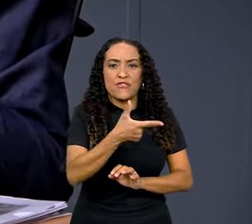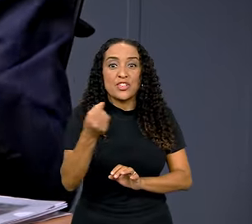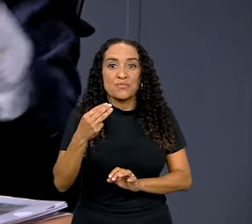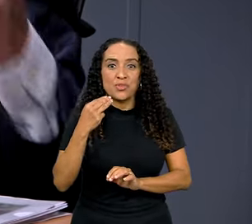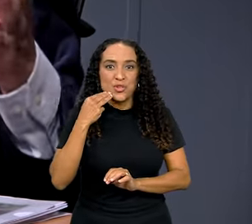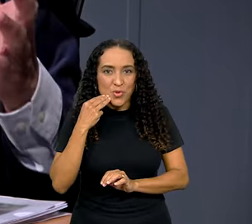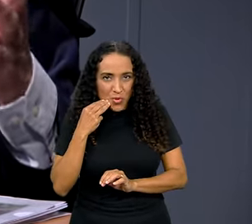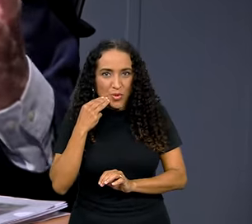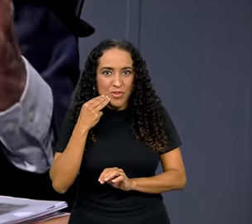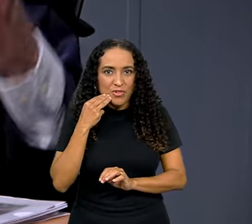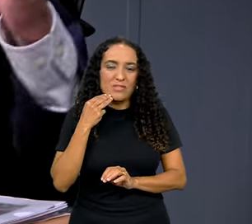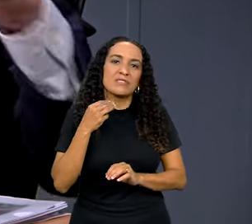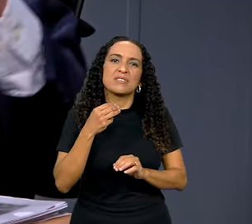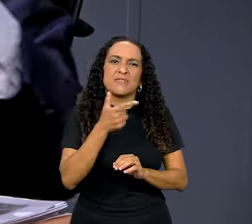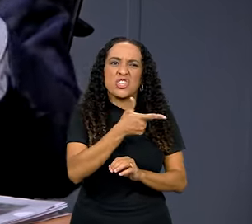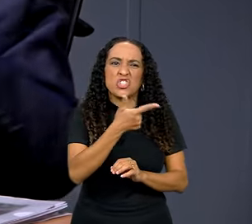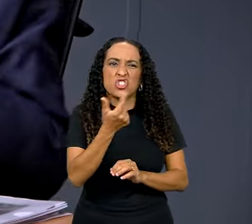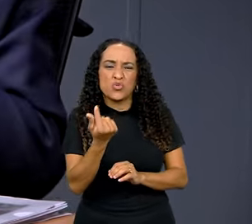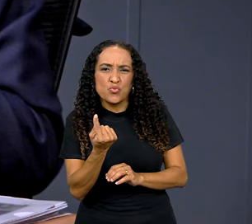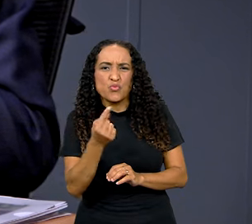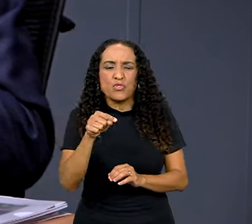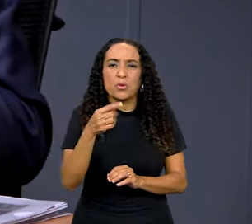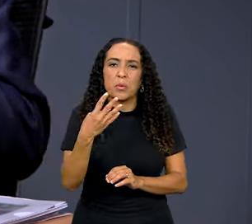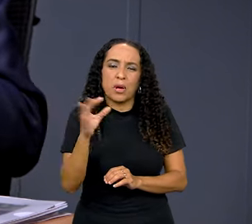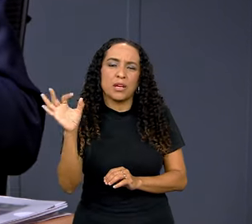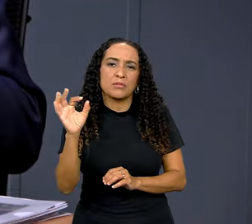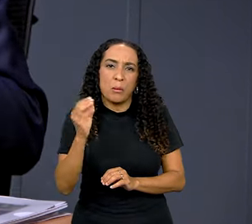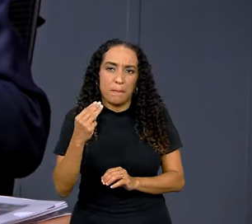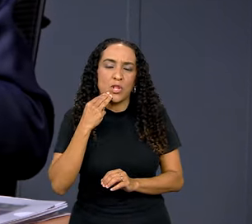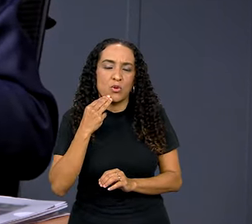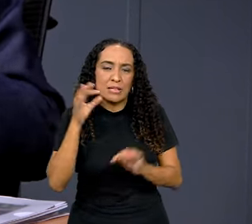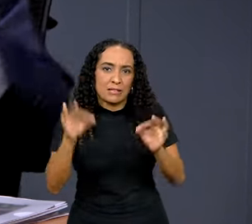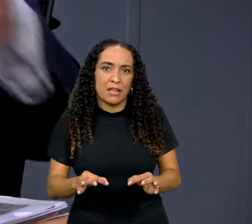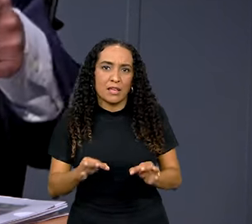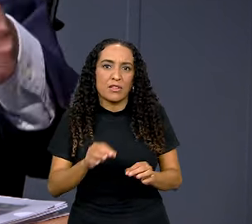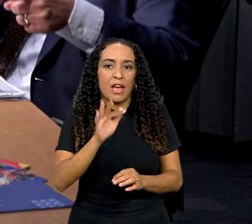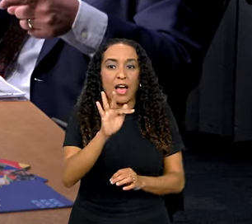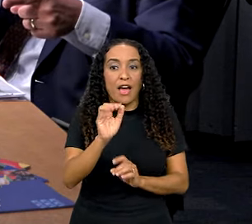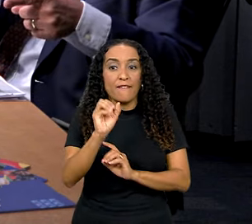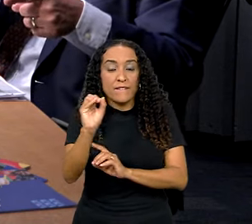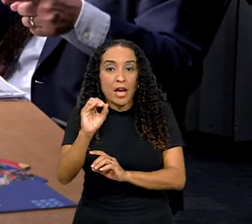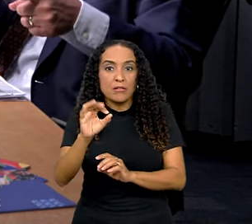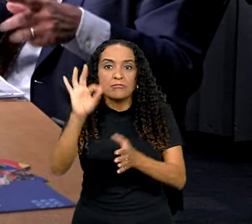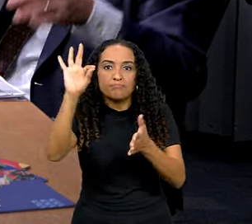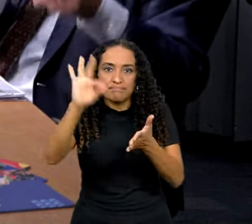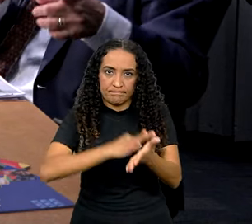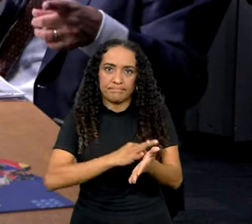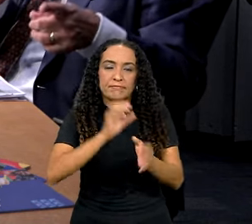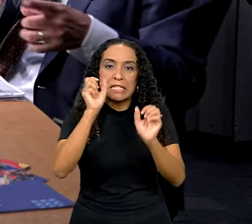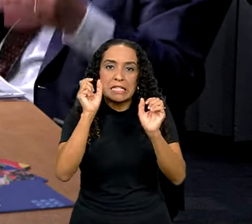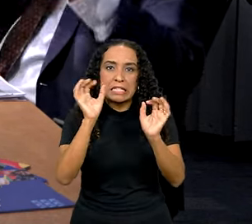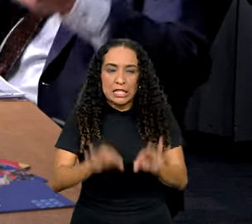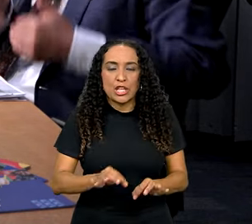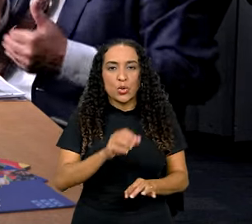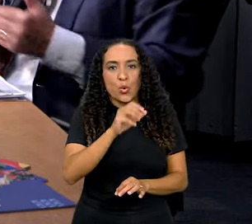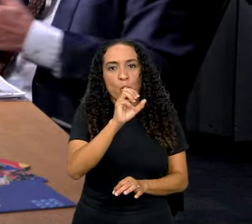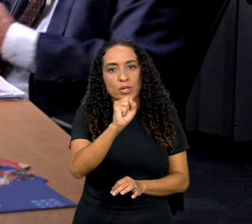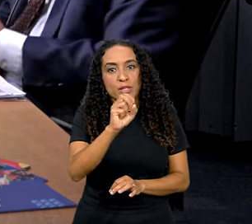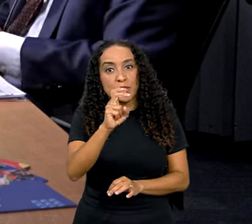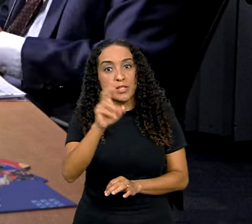20 milhões saindo a 21,4 milhões Exatamente e foi a fal que atestou esses